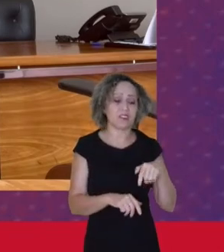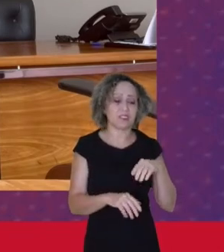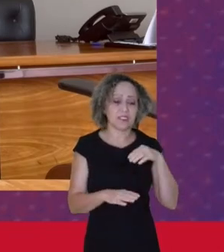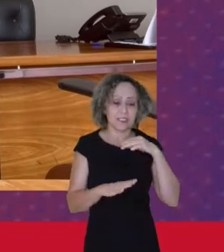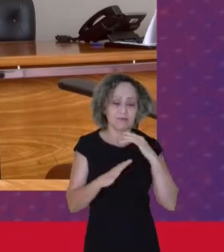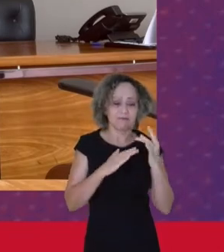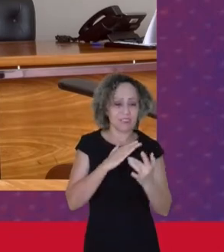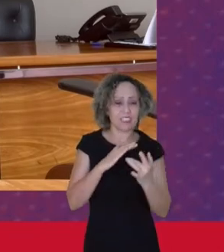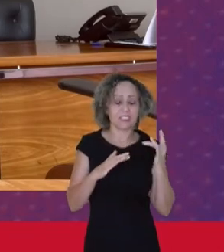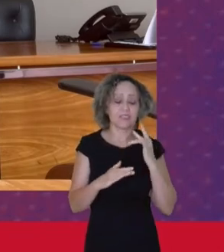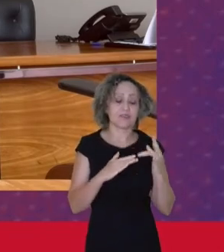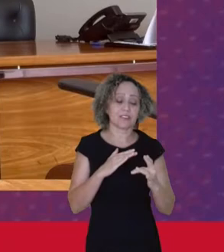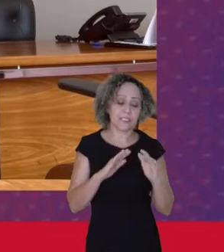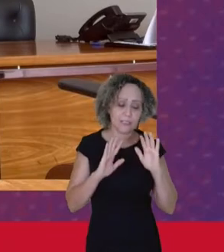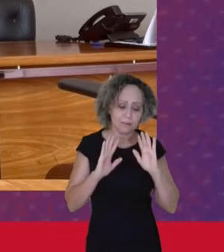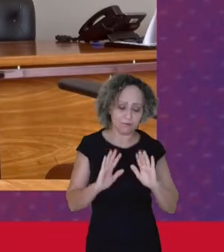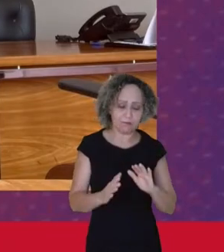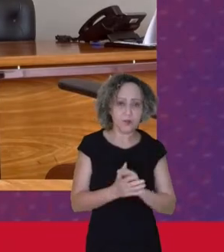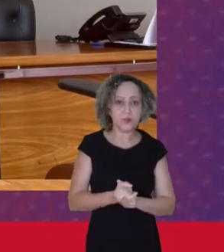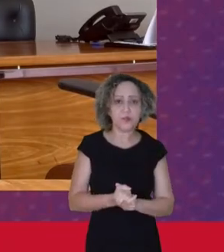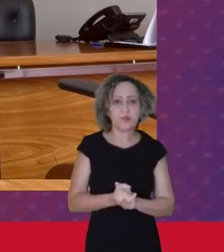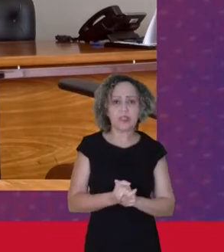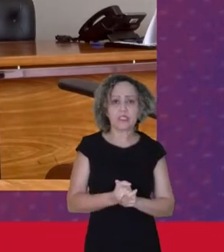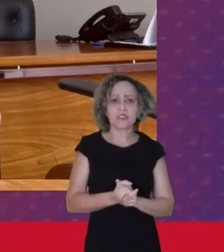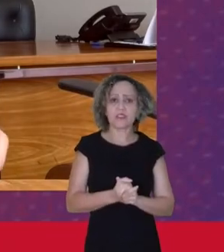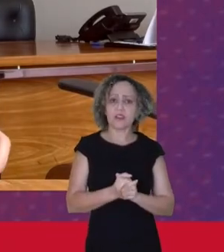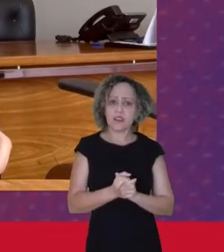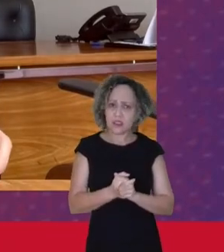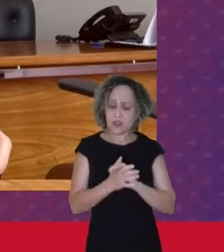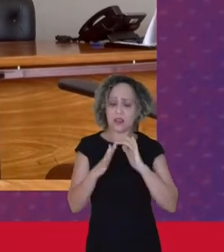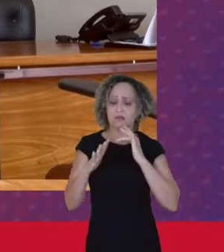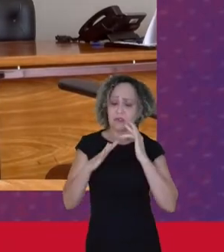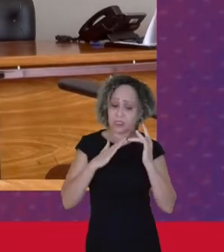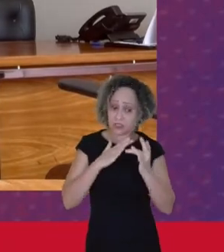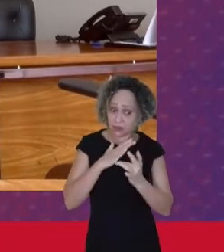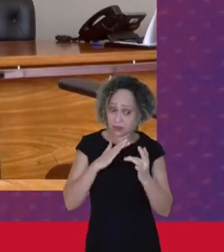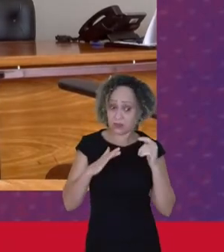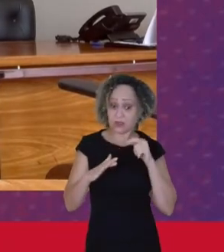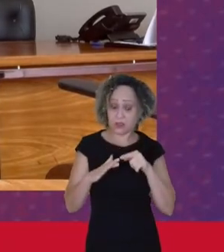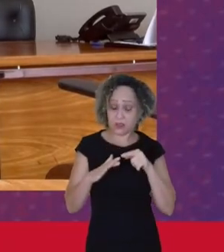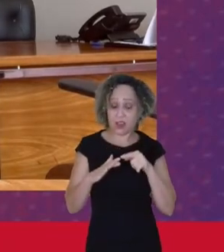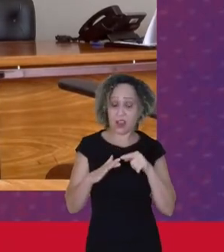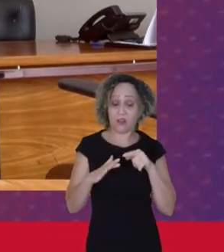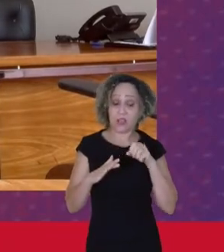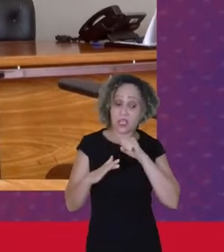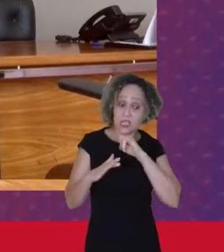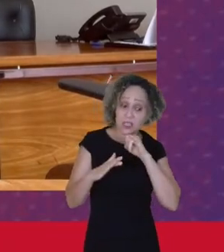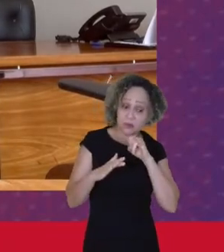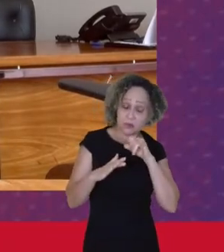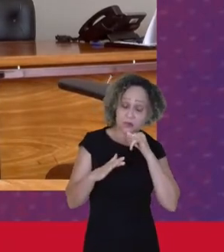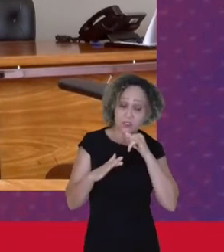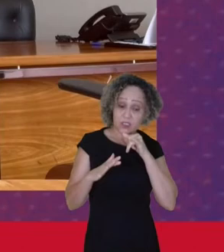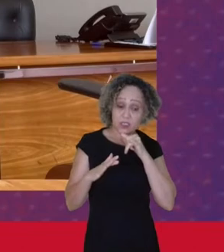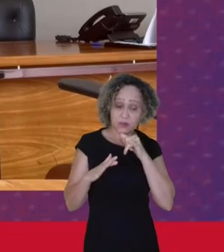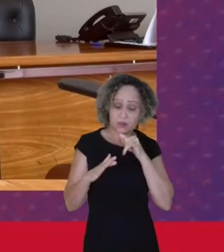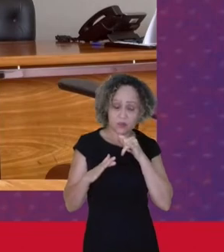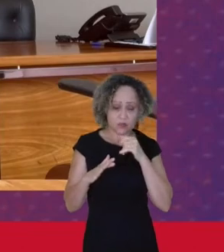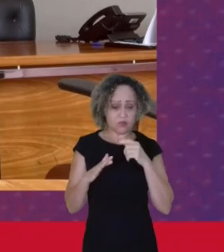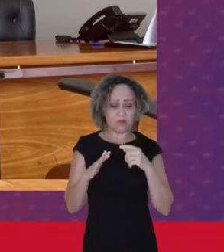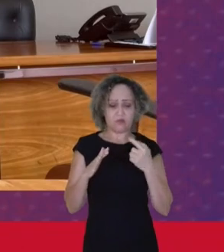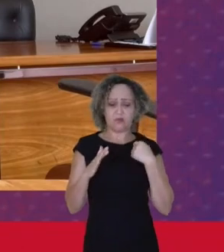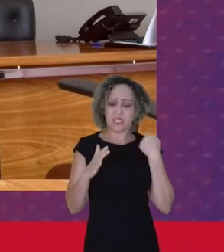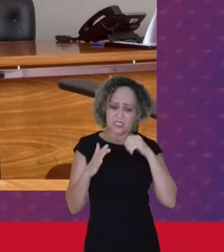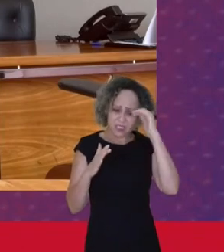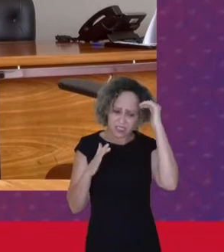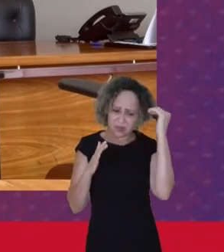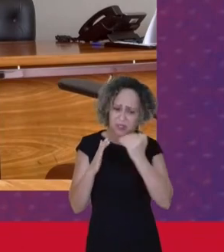eram cometidas nesse ambiente, sim, elas teriam penalizações. Isso era muito importante porque empoderava as mulheres, porque elas